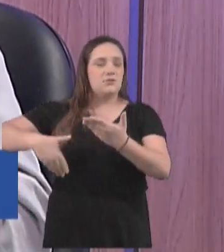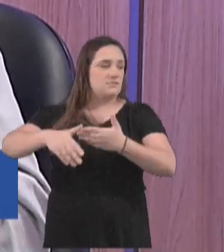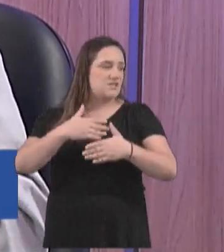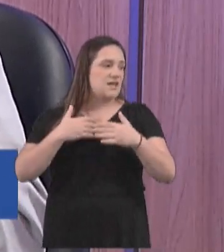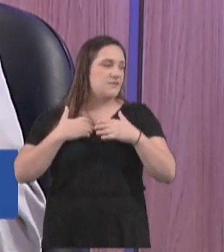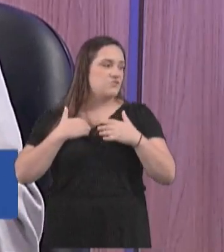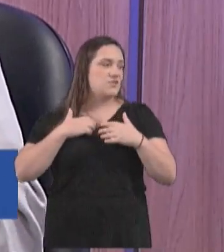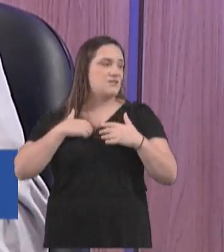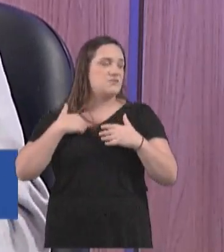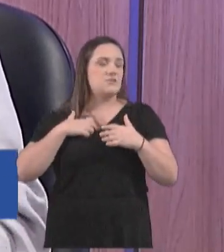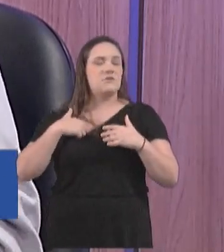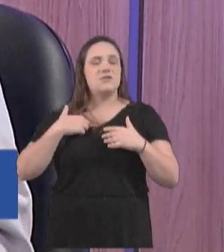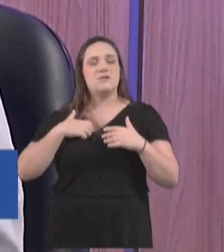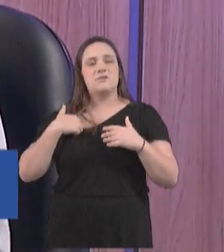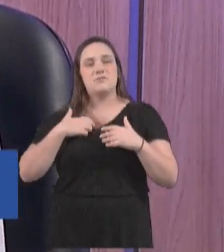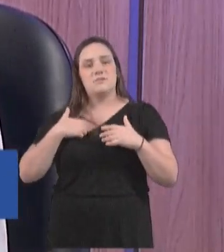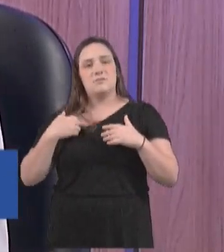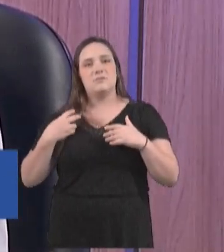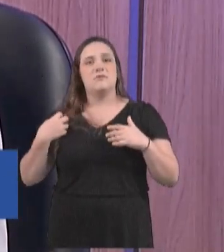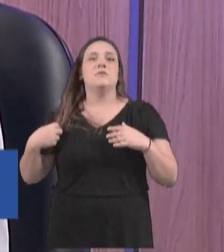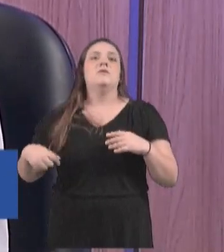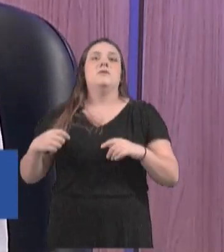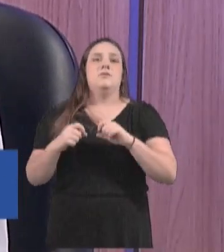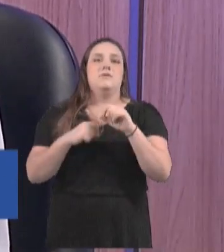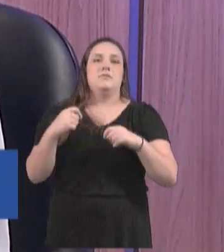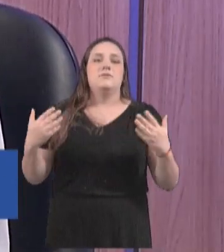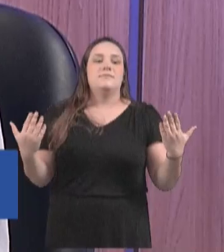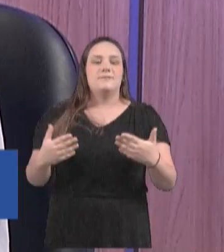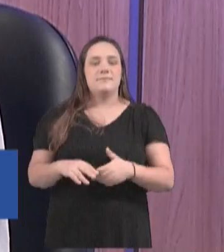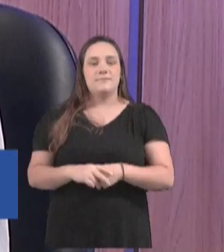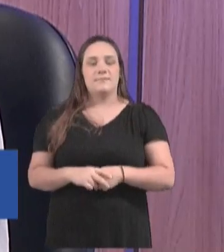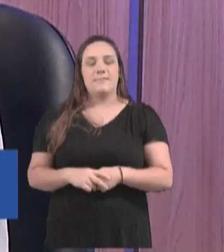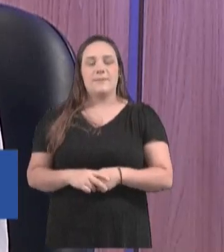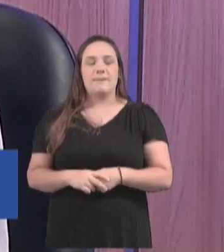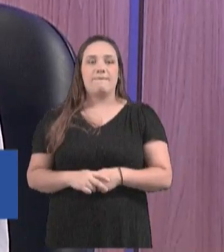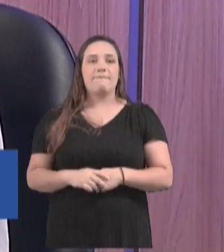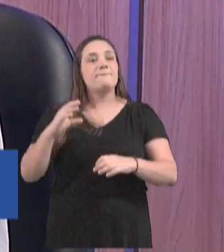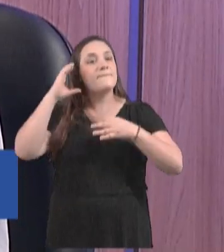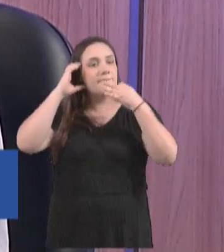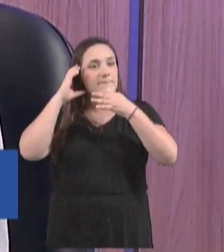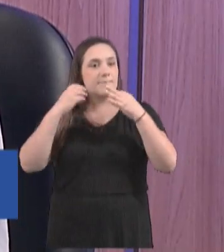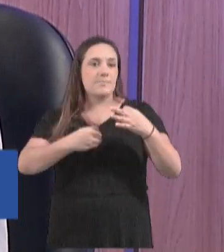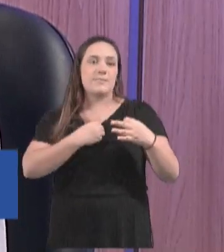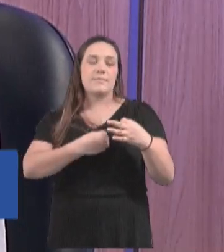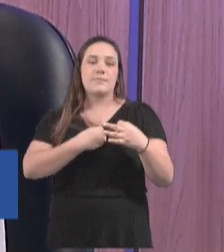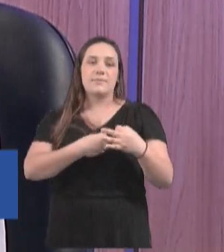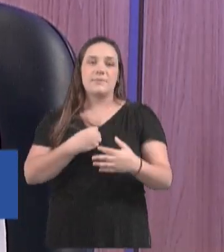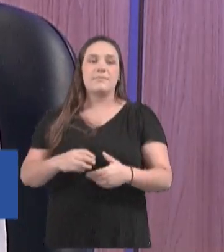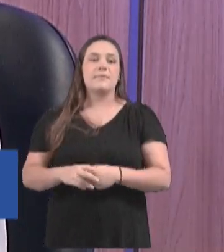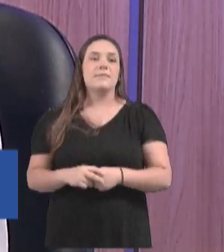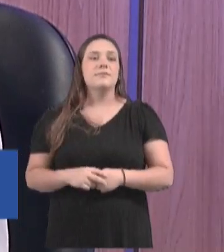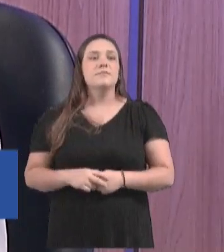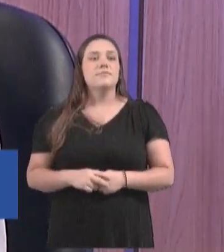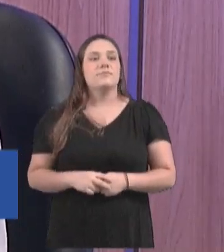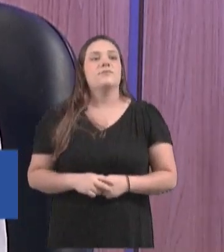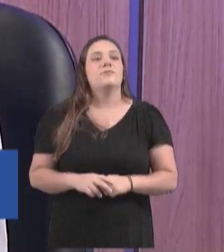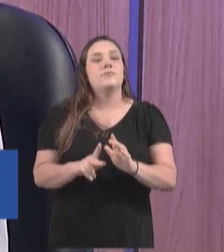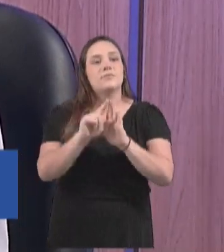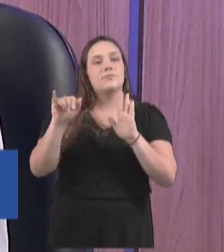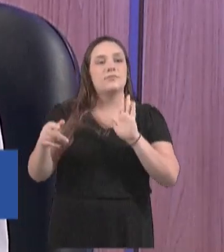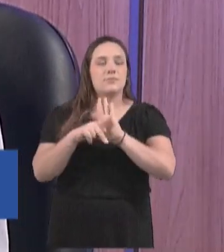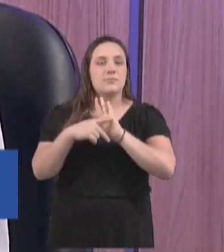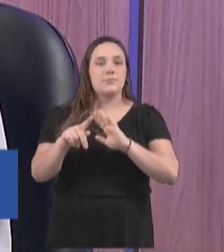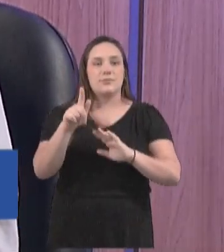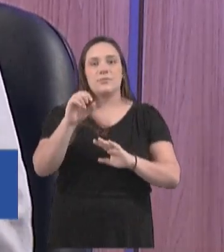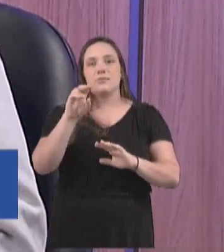entre homem e recursos hídricos. Eu até queria destacar, essa semana a Rádio Alemes participou de um programa do